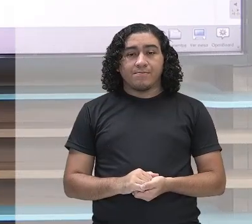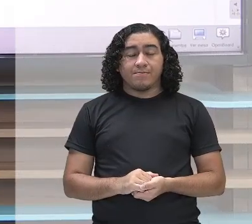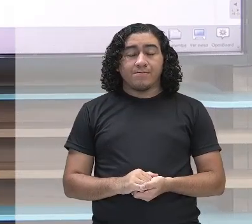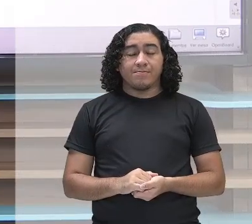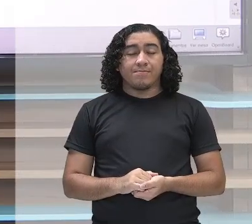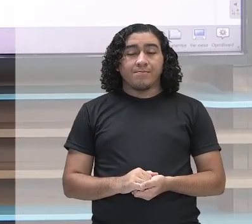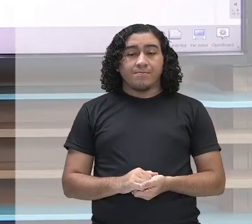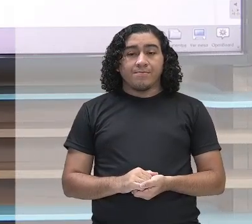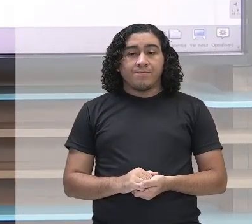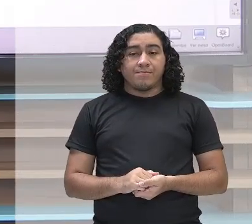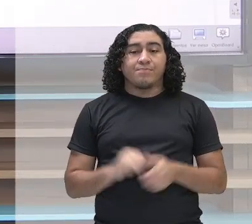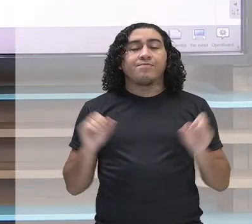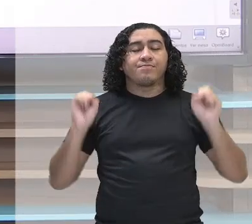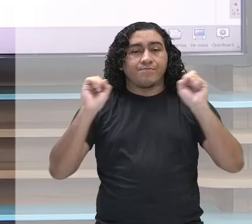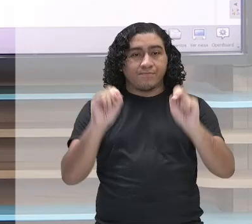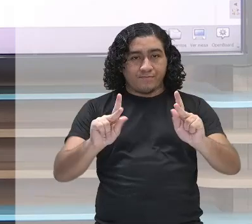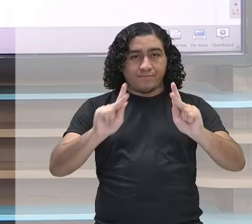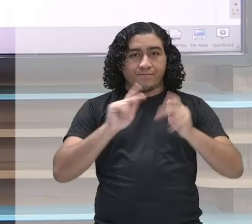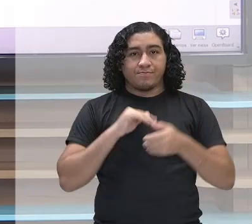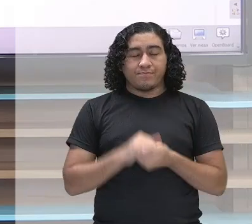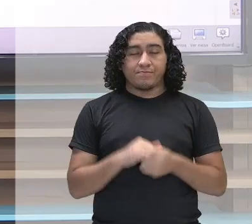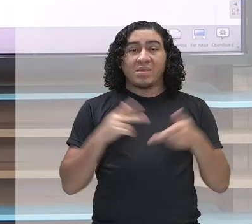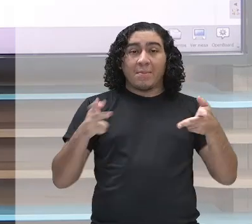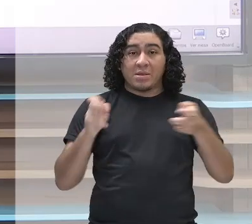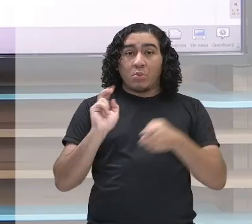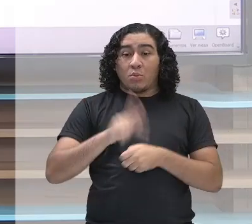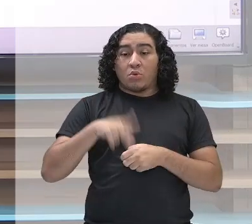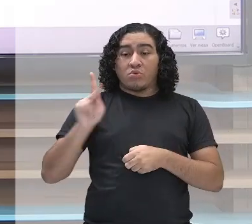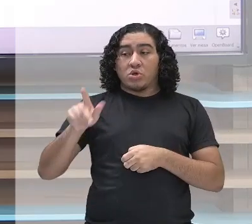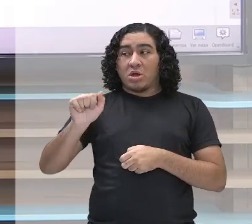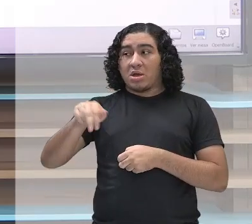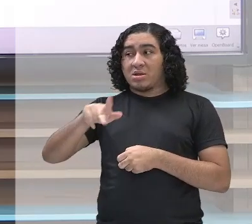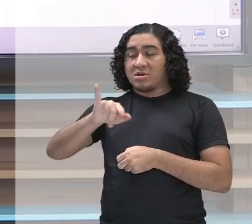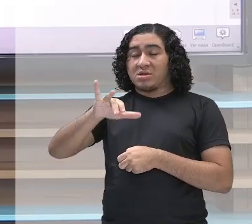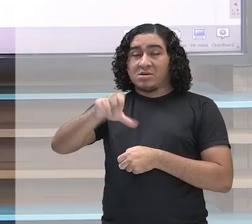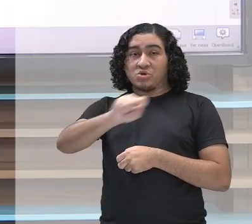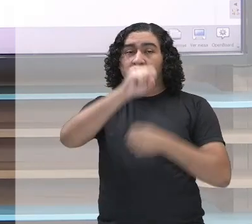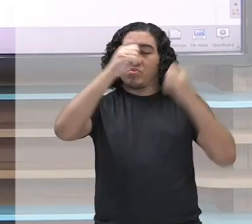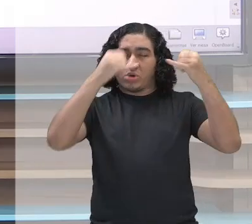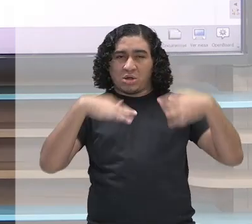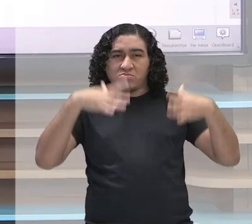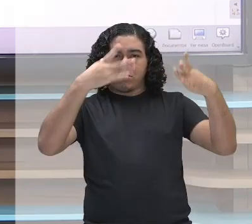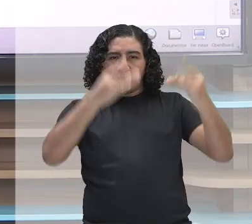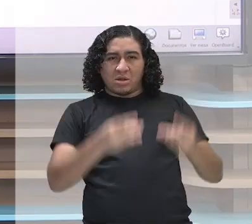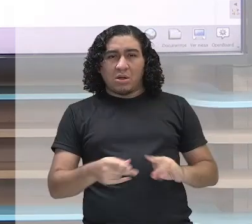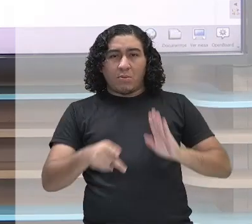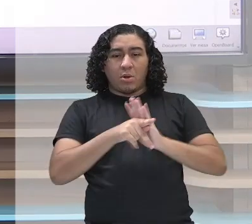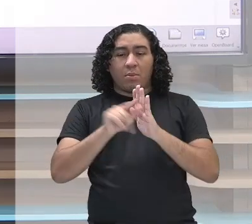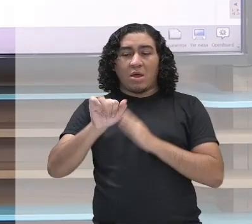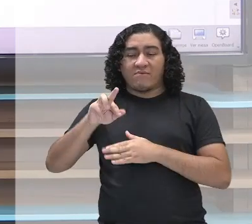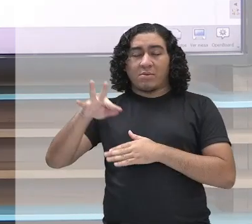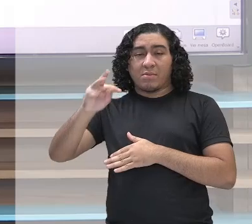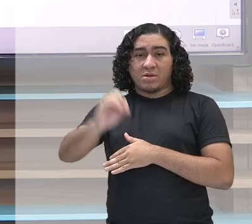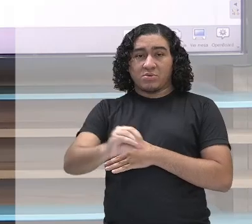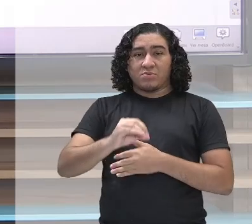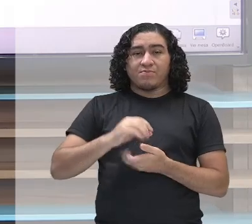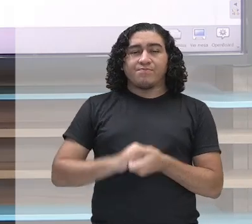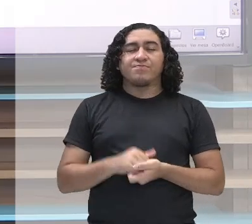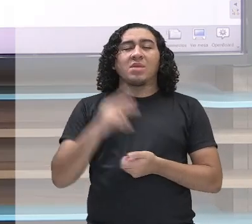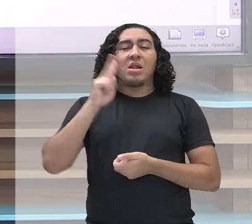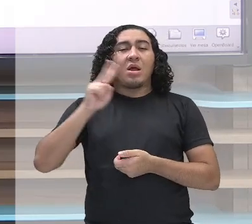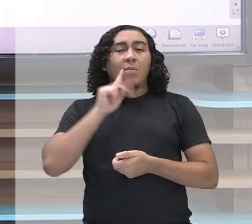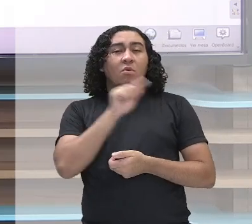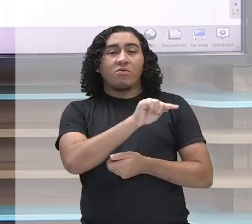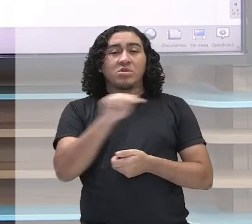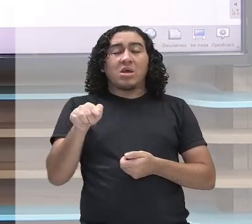Muito bem, então observamos aí o professor Ananias, né, explicando muito bem essa questão do aviamento, né? Isso lembrou alguma coisa